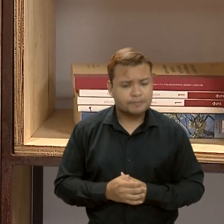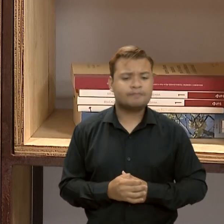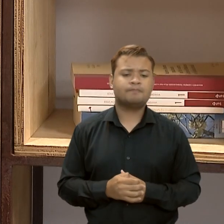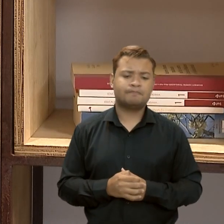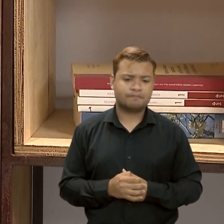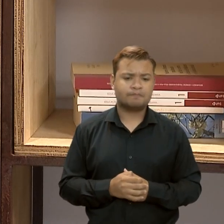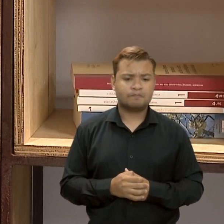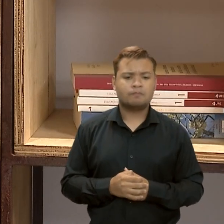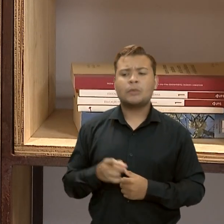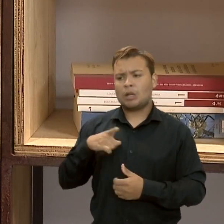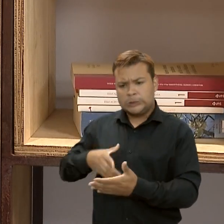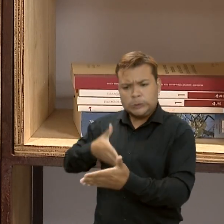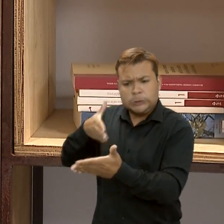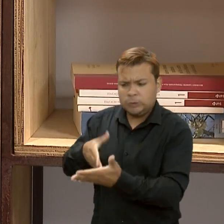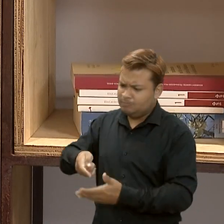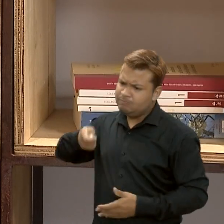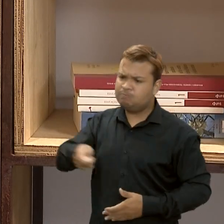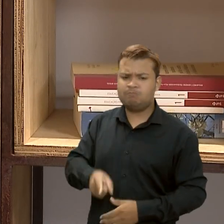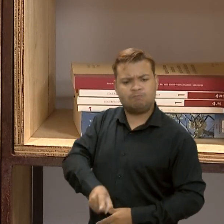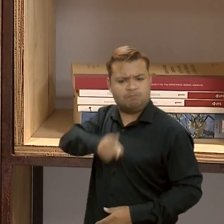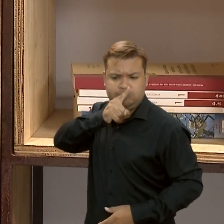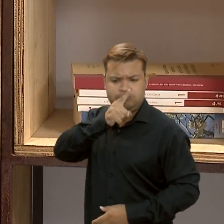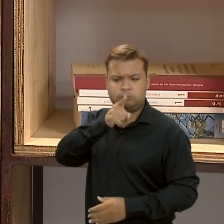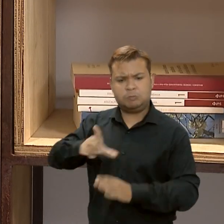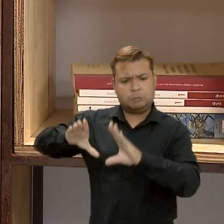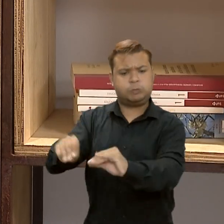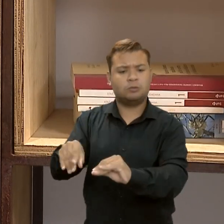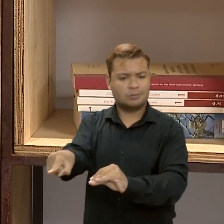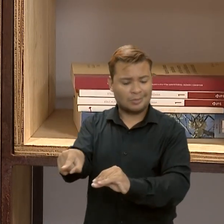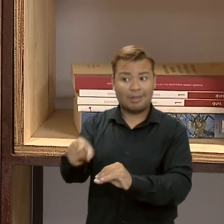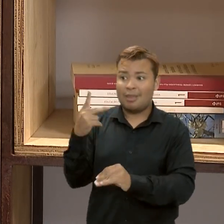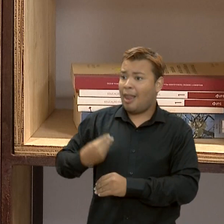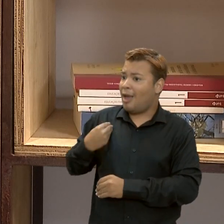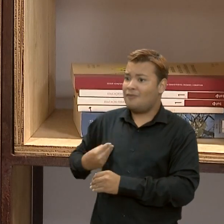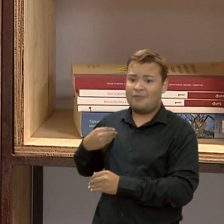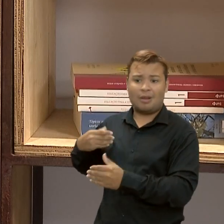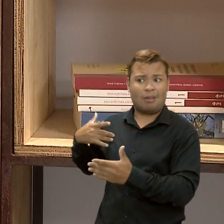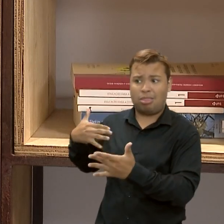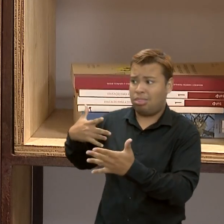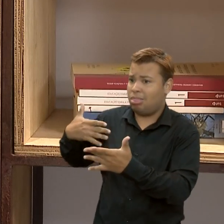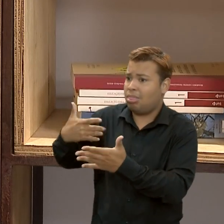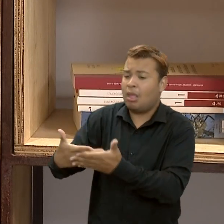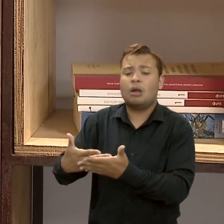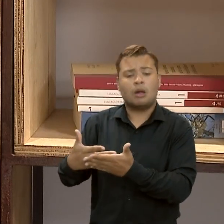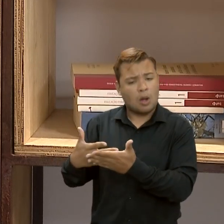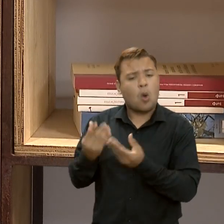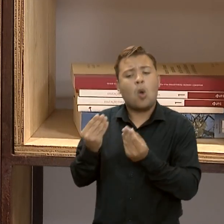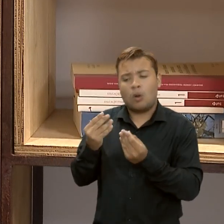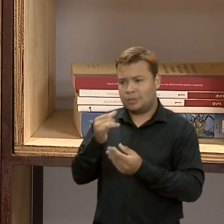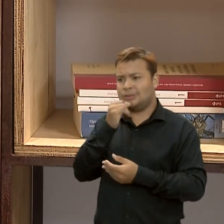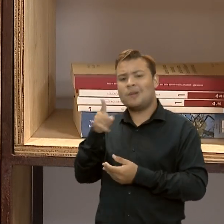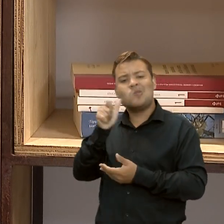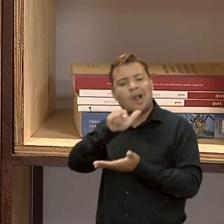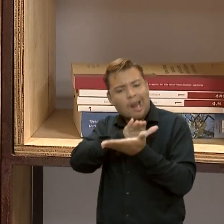esses limites e silenciamentos, eles perseguem a Leodegária por toda a sua vida, né? Desde a sua publicação, quando ela publica,